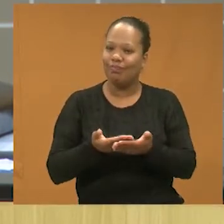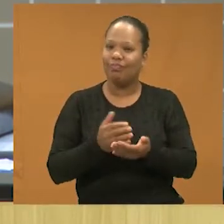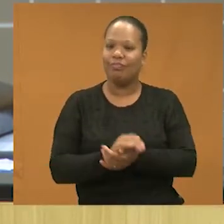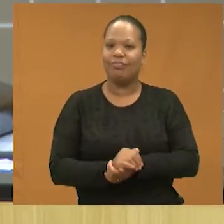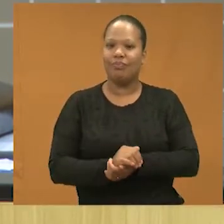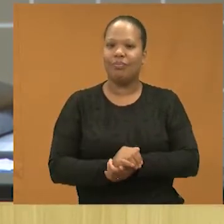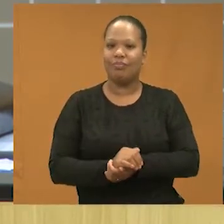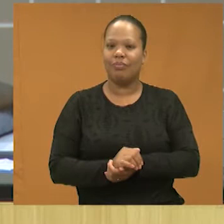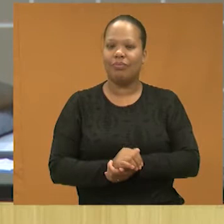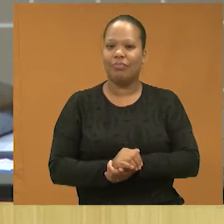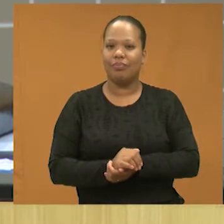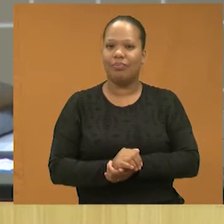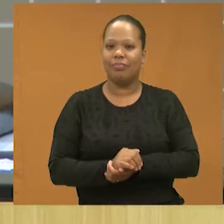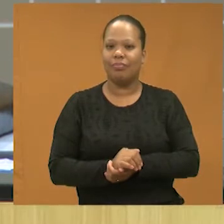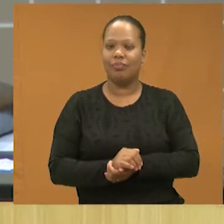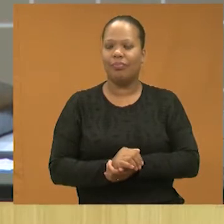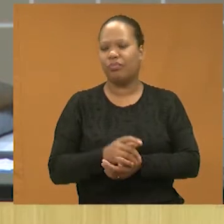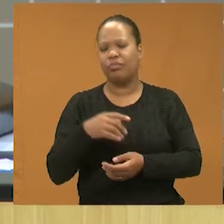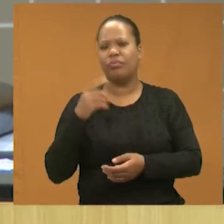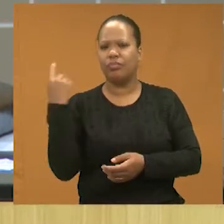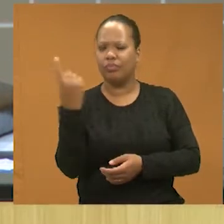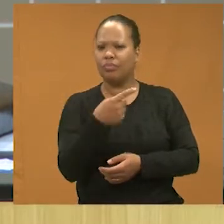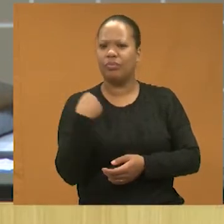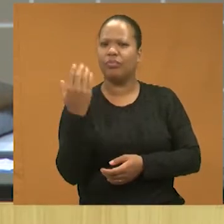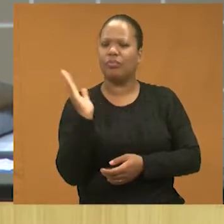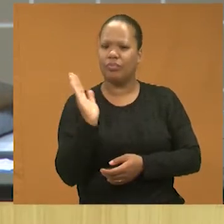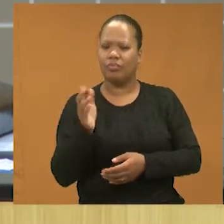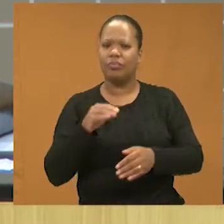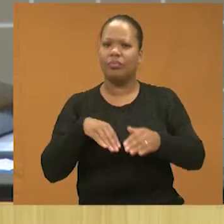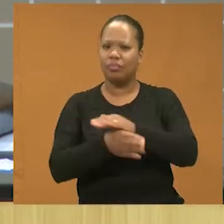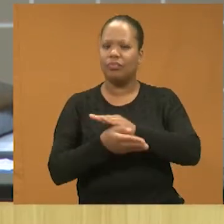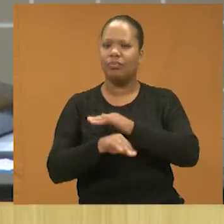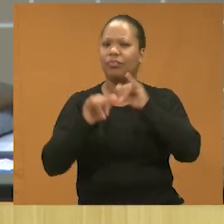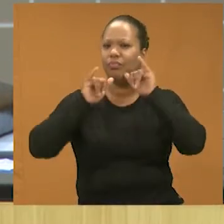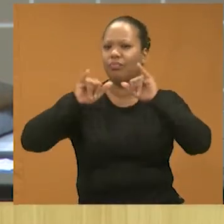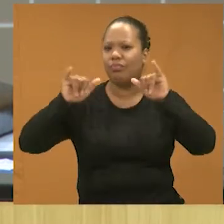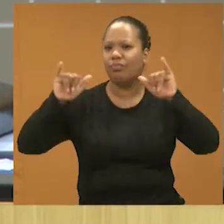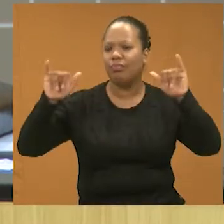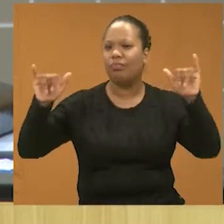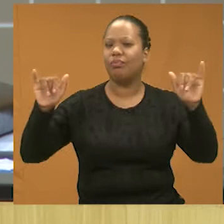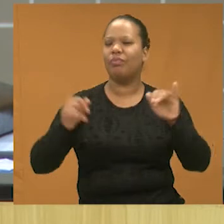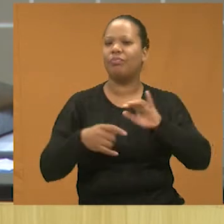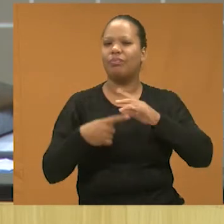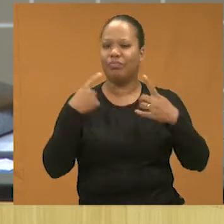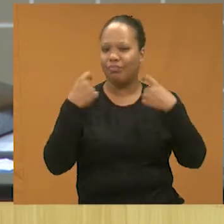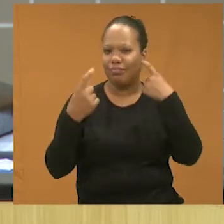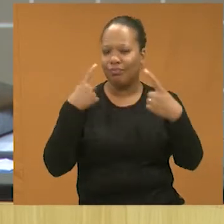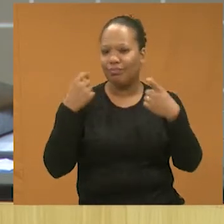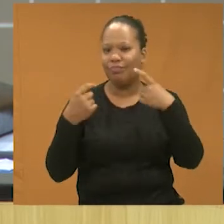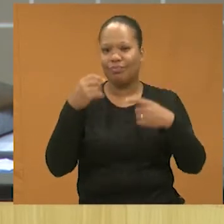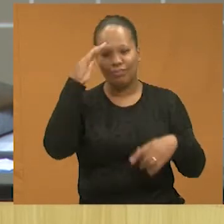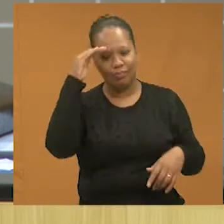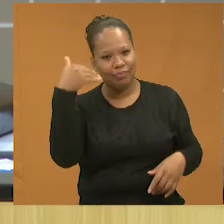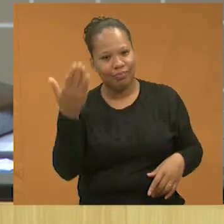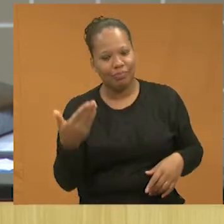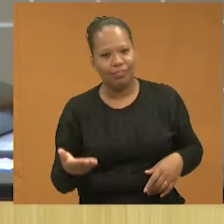adotadas as providências habituais para a divulgação da presente manifestação. Sala